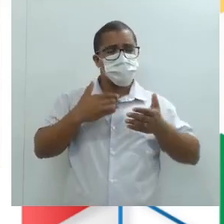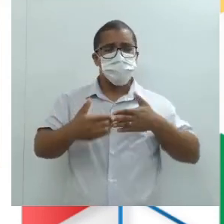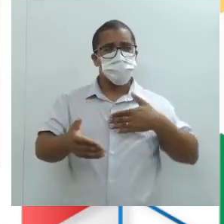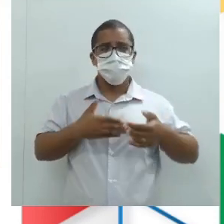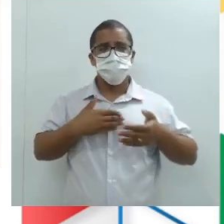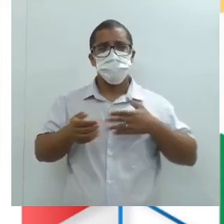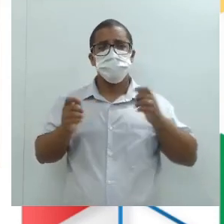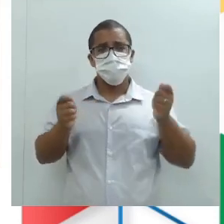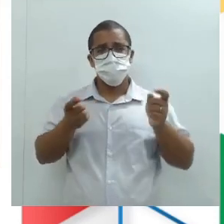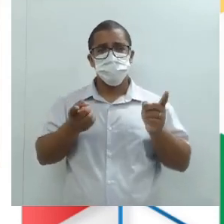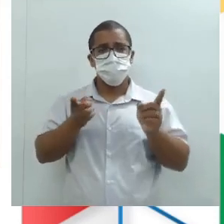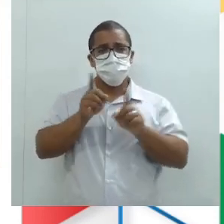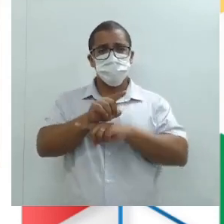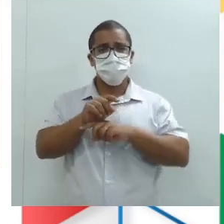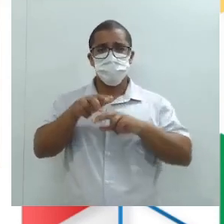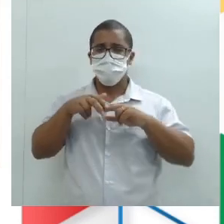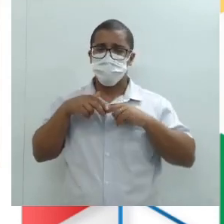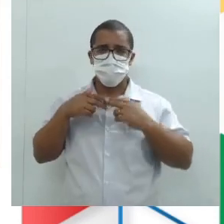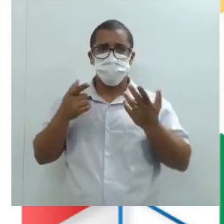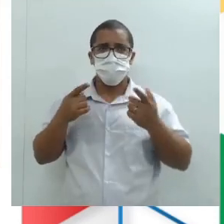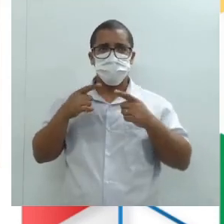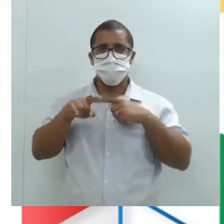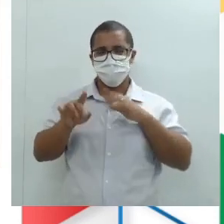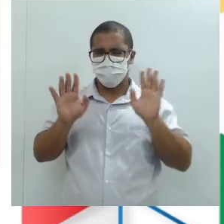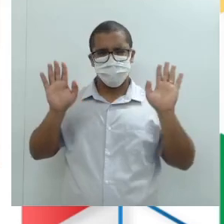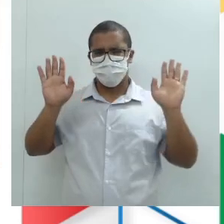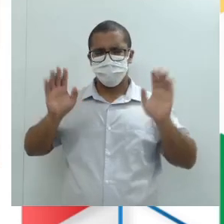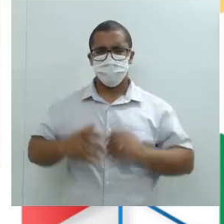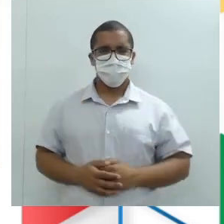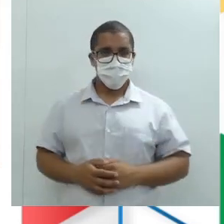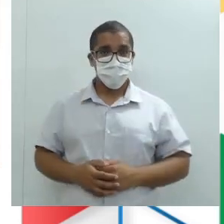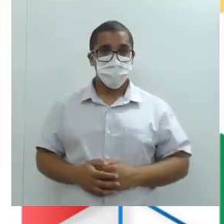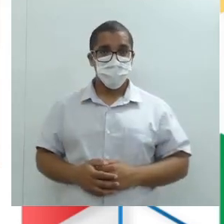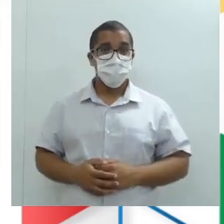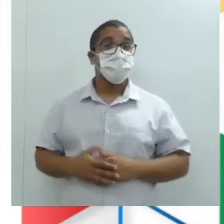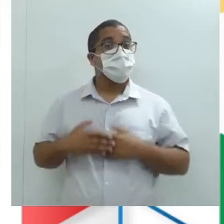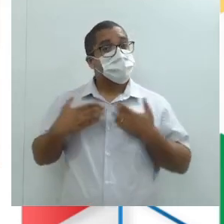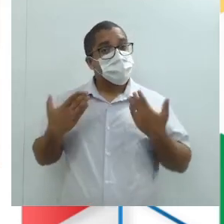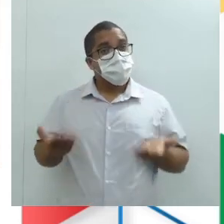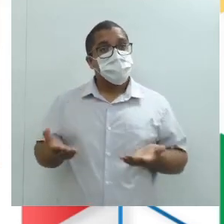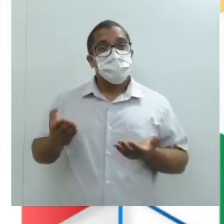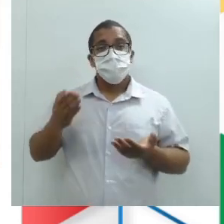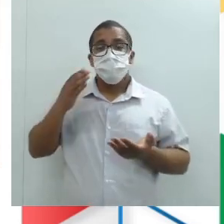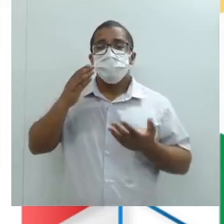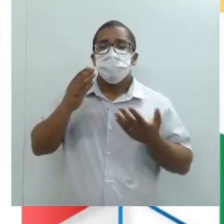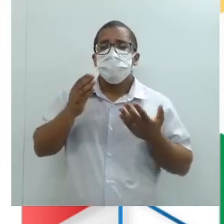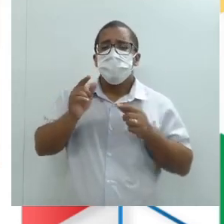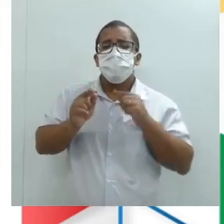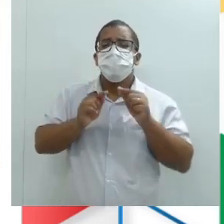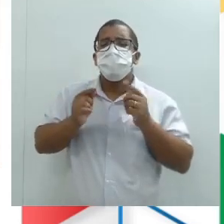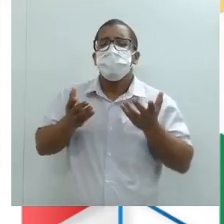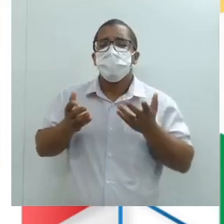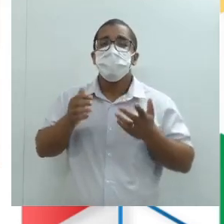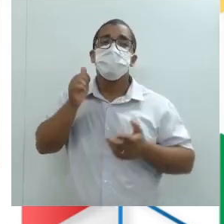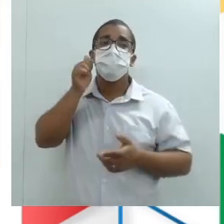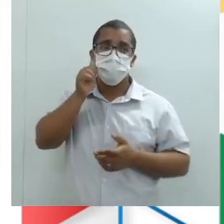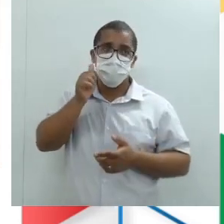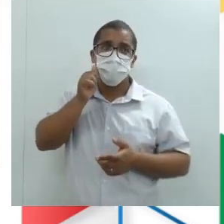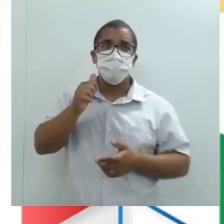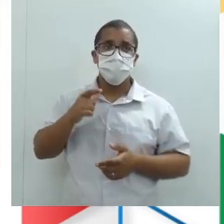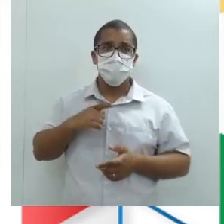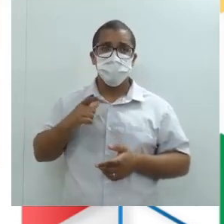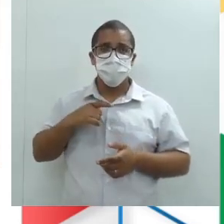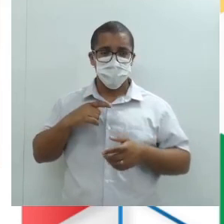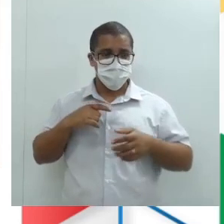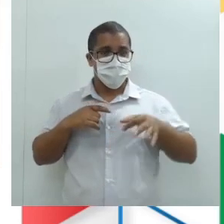bem inverter, porque isso daí não tem nada a ver, ok? Então, o que é que vai acontecer? Na mulher tem a